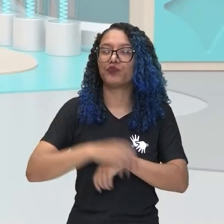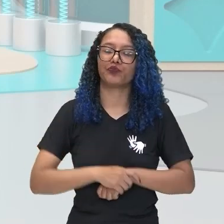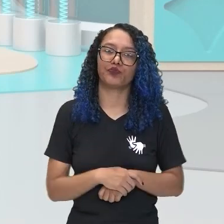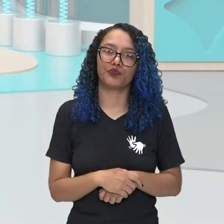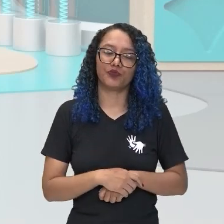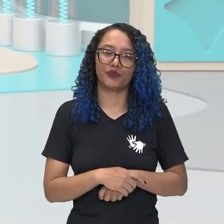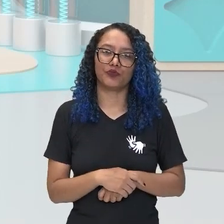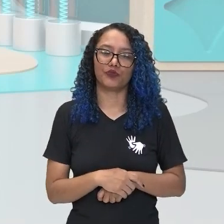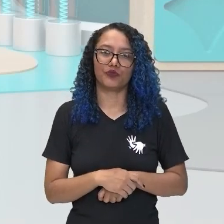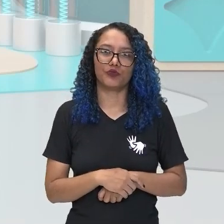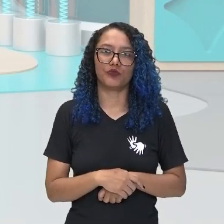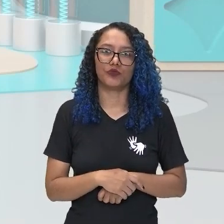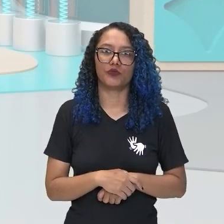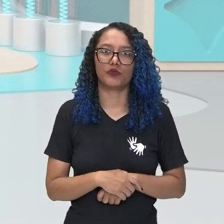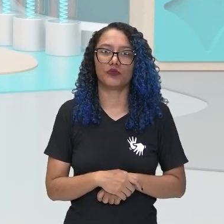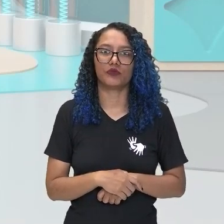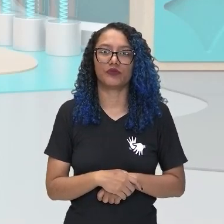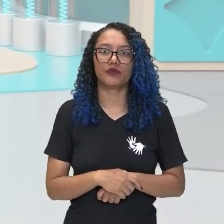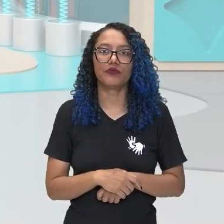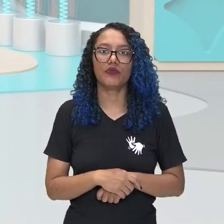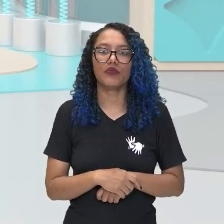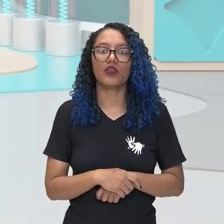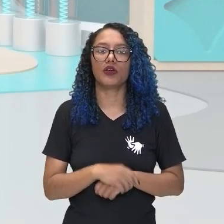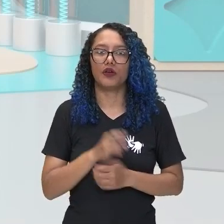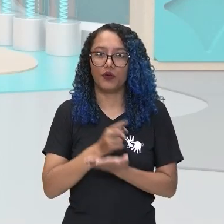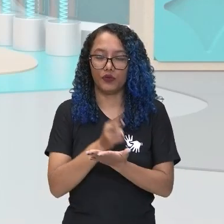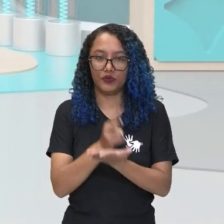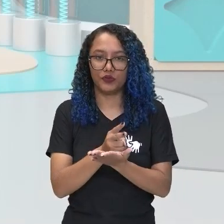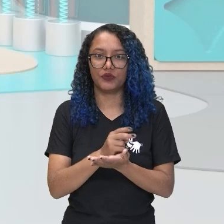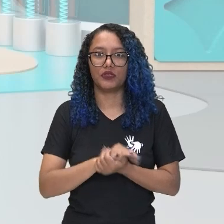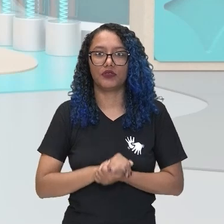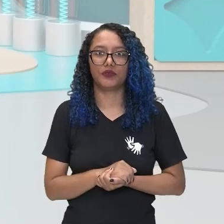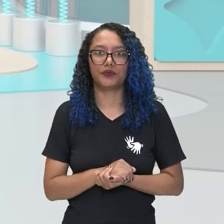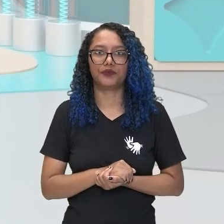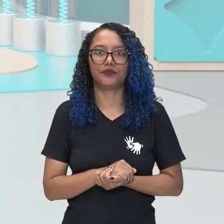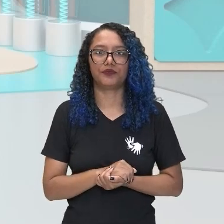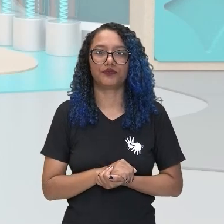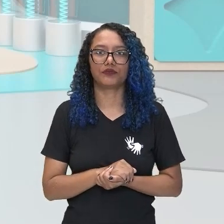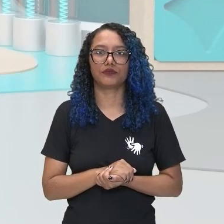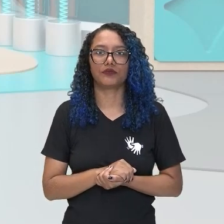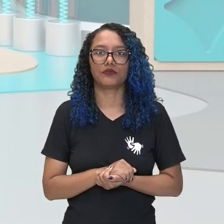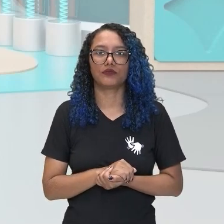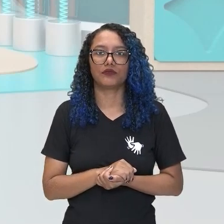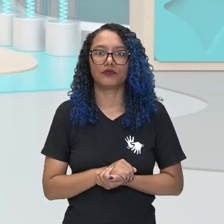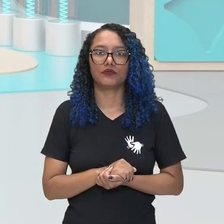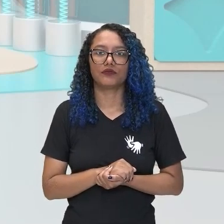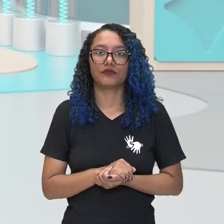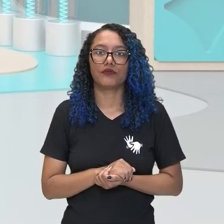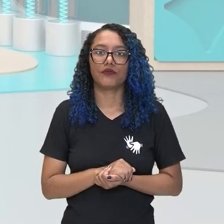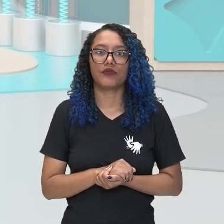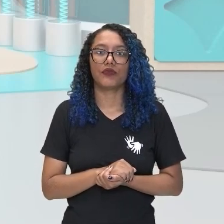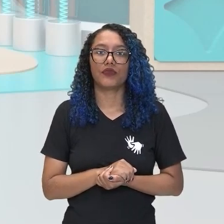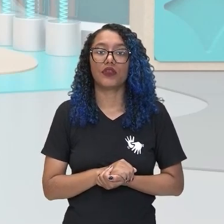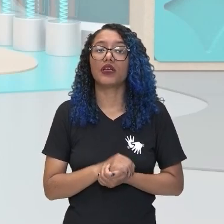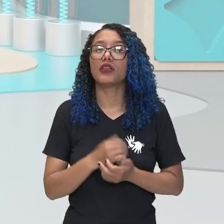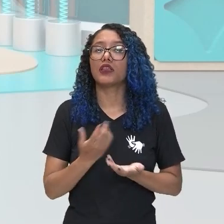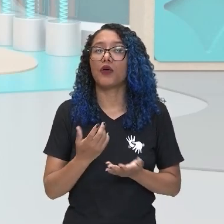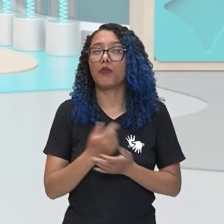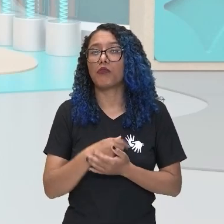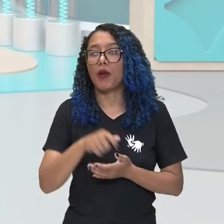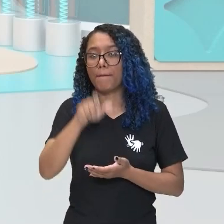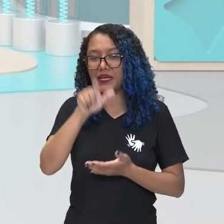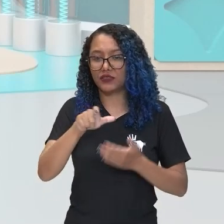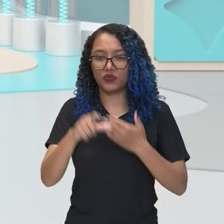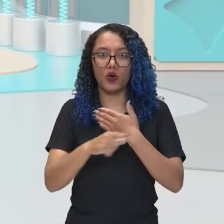sobre esses textos? Muito bem. Além disso, o texto de divulgação científica ele é escrito por um especialista da área,